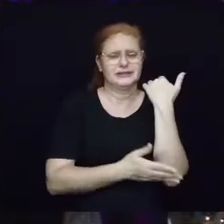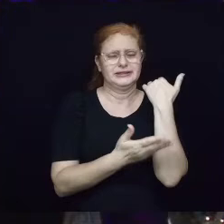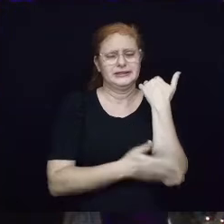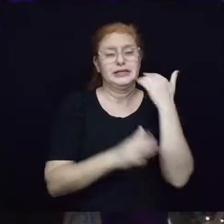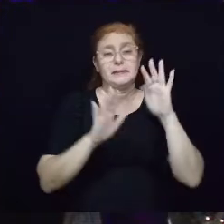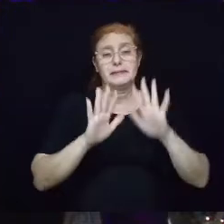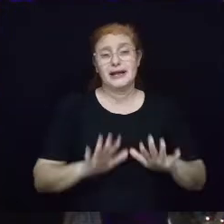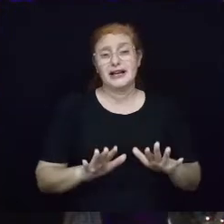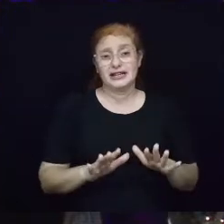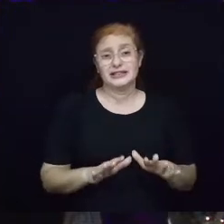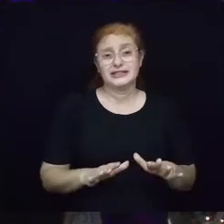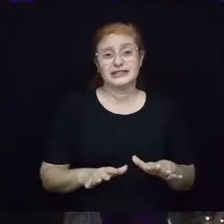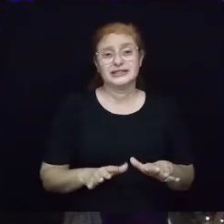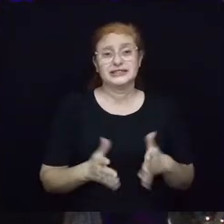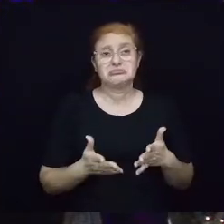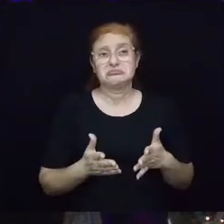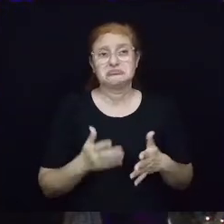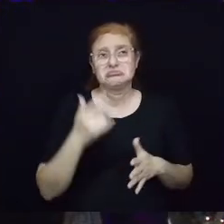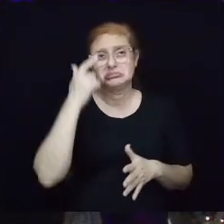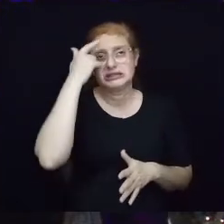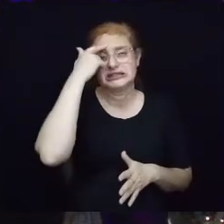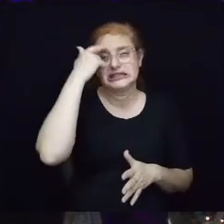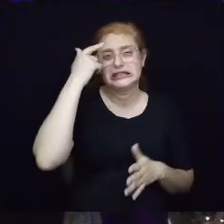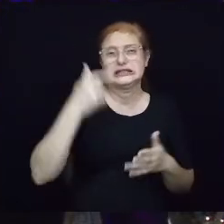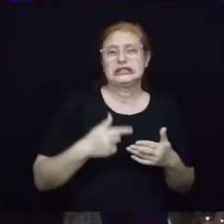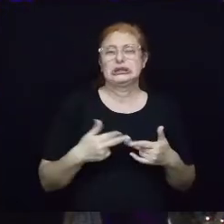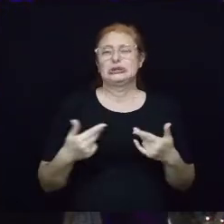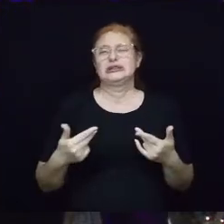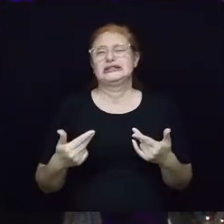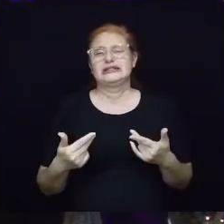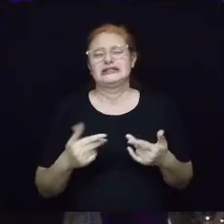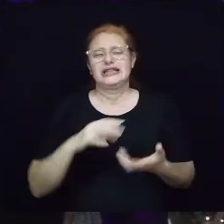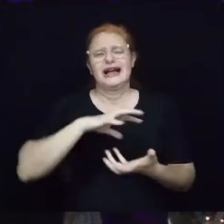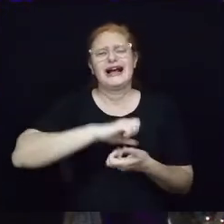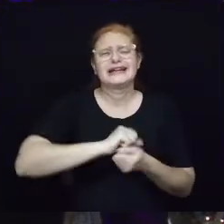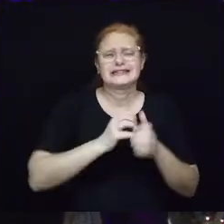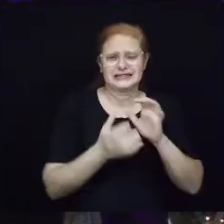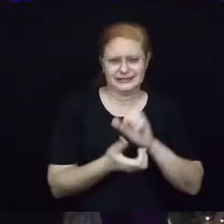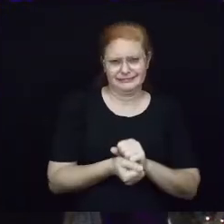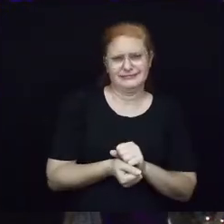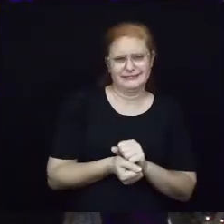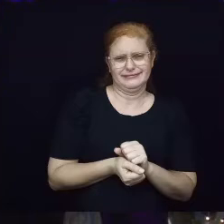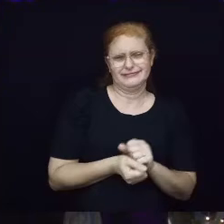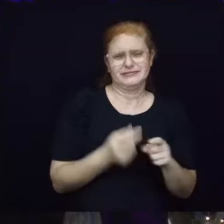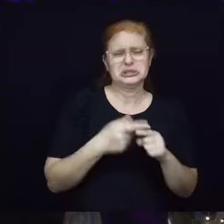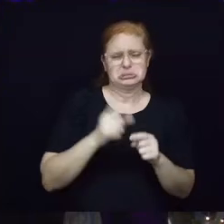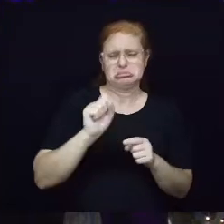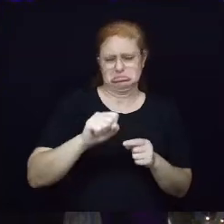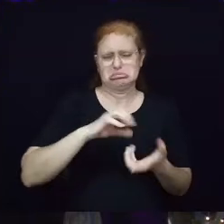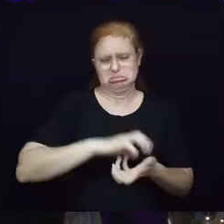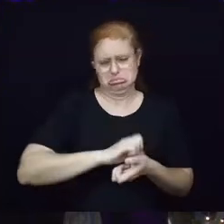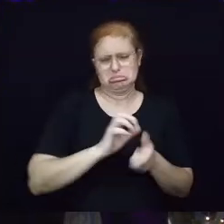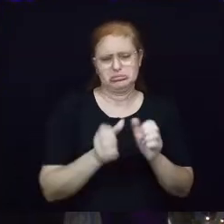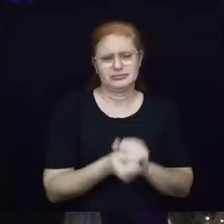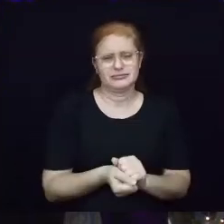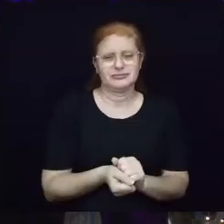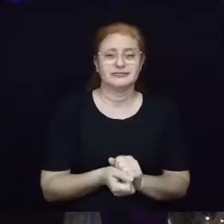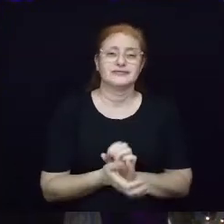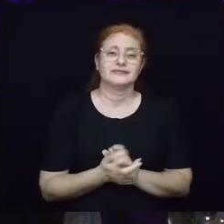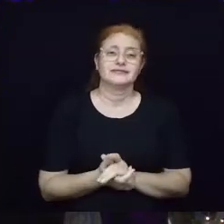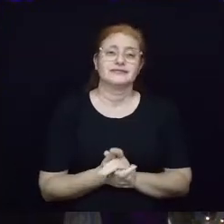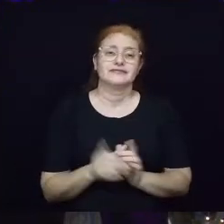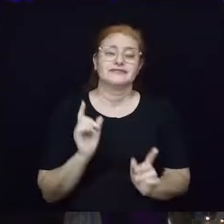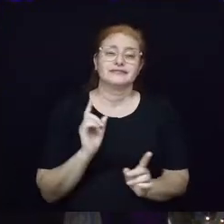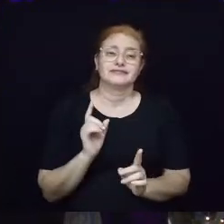eu encarava aquele meu trabalho com madeira como uma coisa de artesanato, até porque era artesanato.